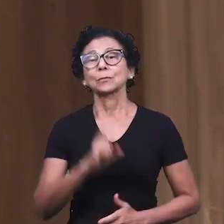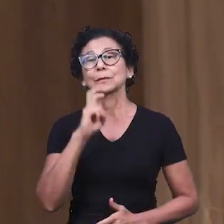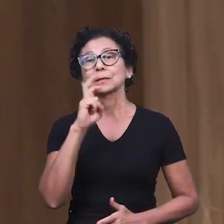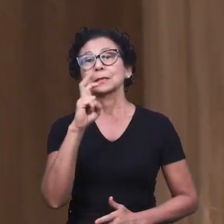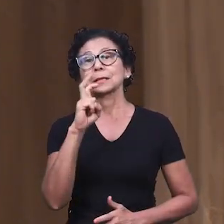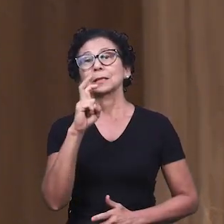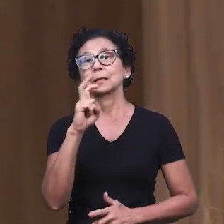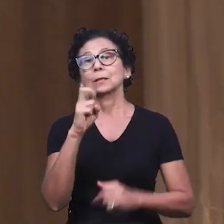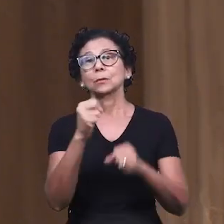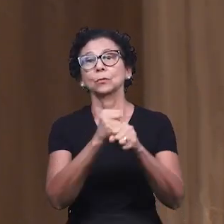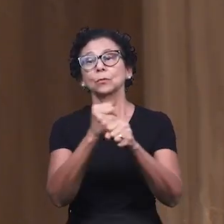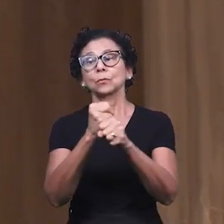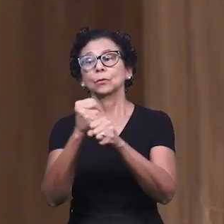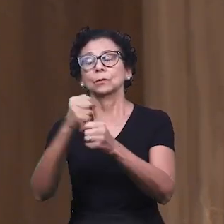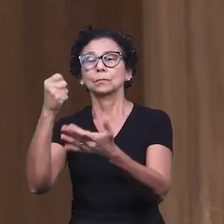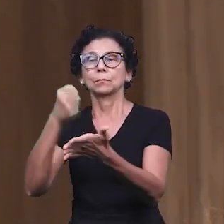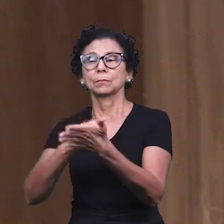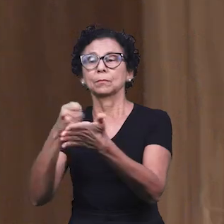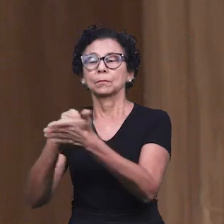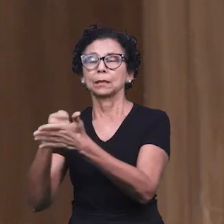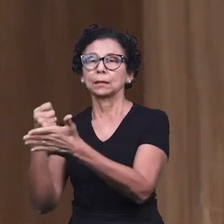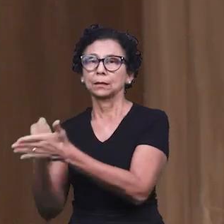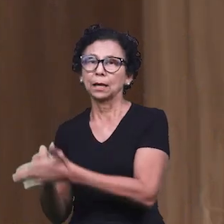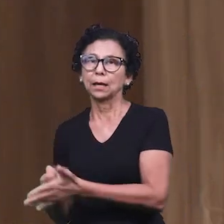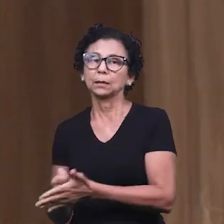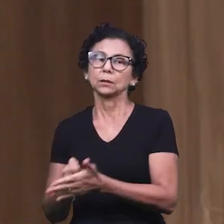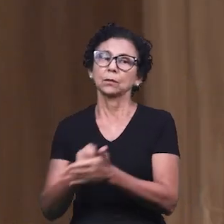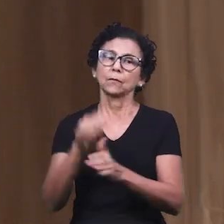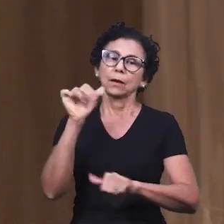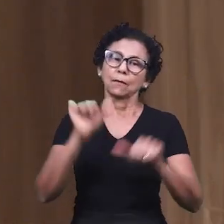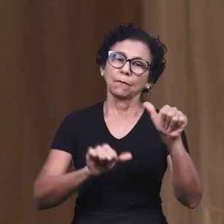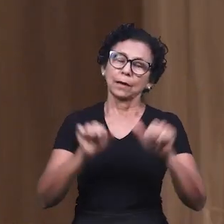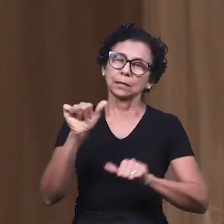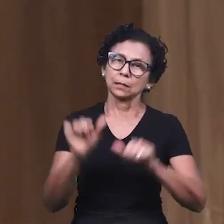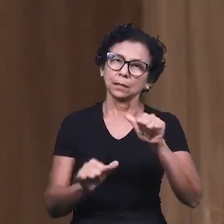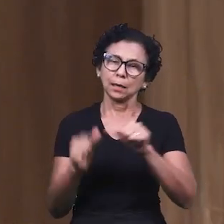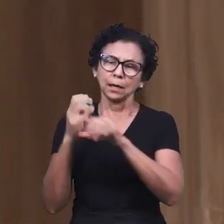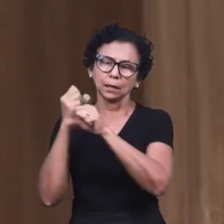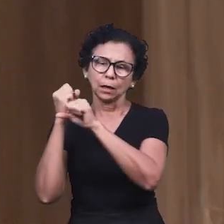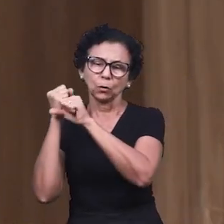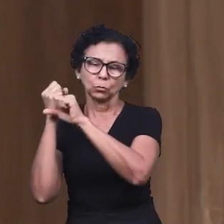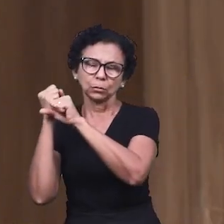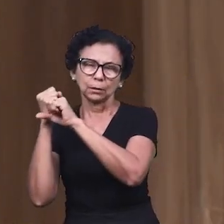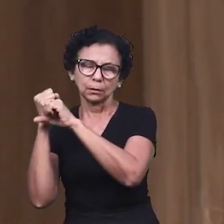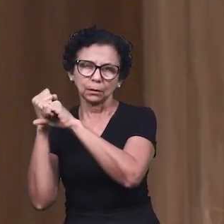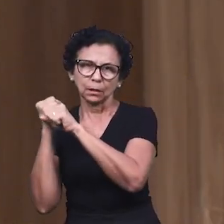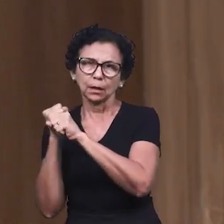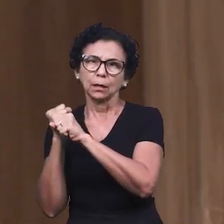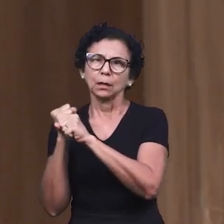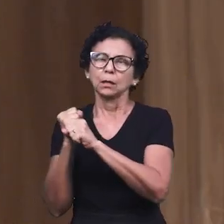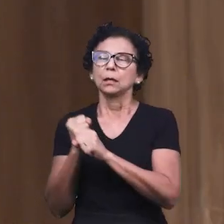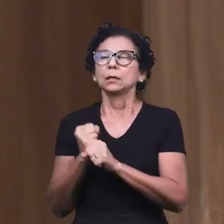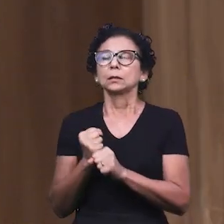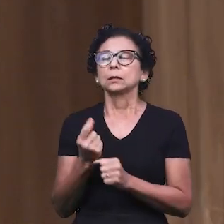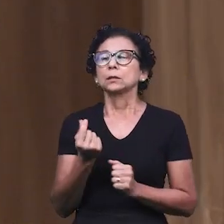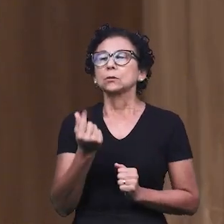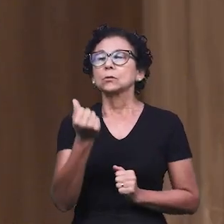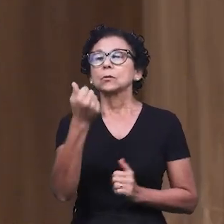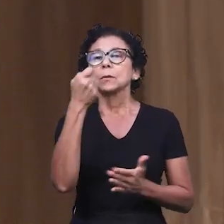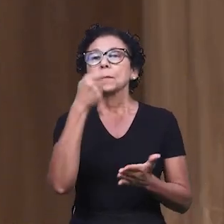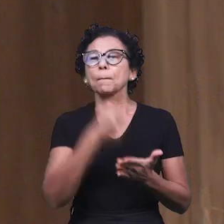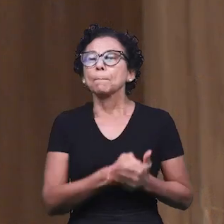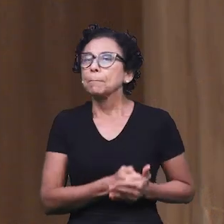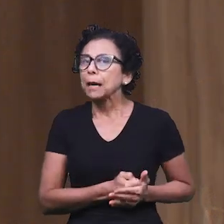vai prejudicar ali a subsistência da pessoa. E volto a dizer, o parcelamento ele vai até 60 meses. Importante